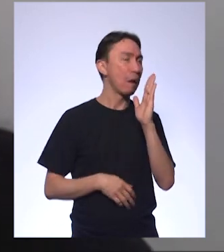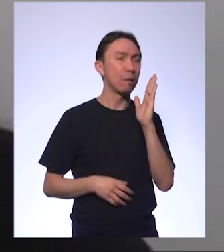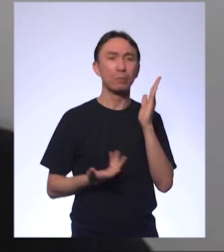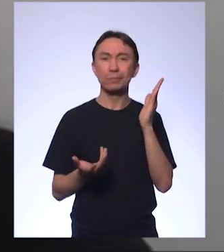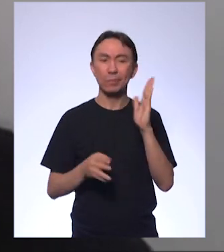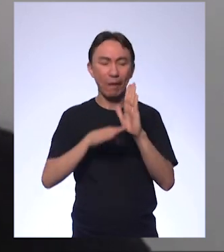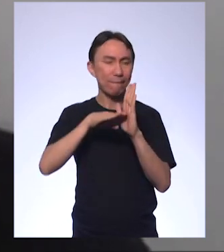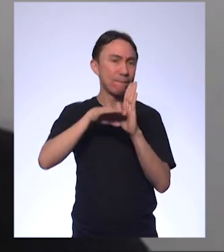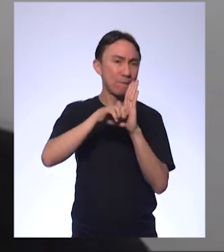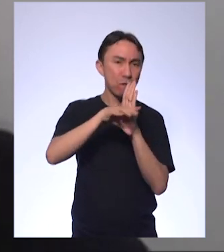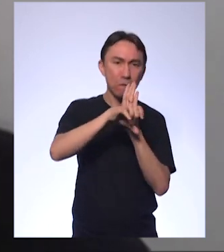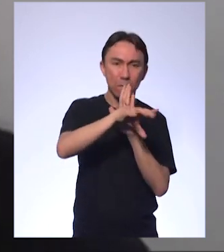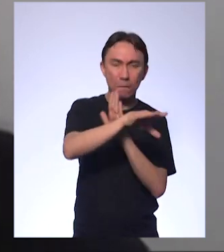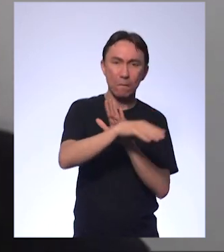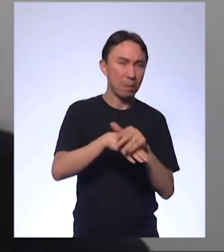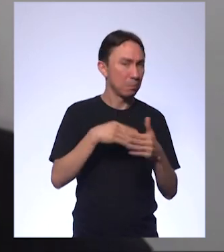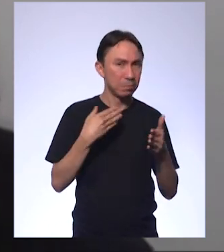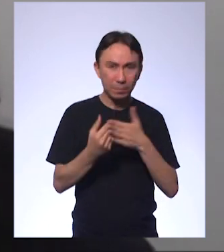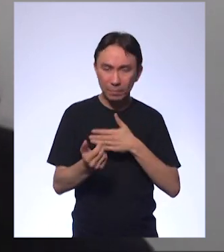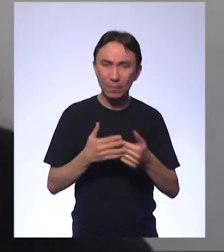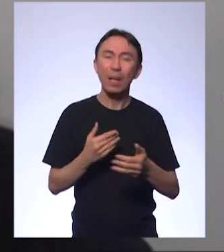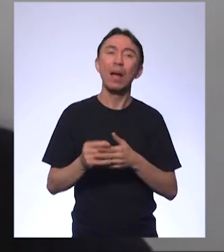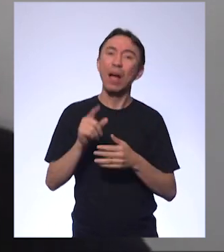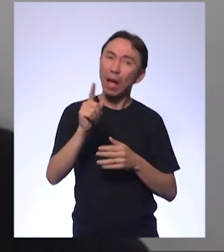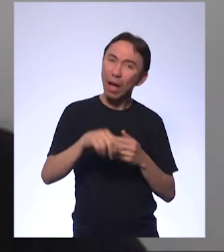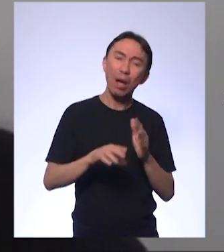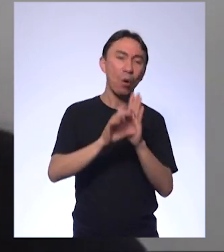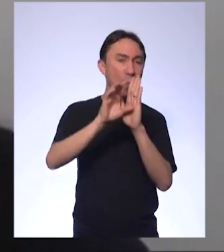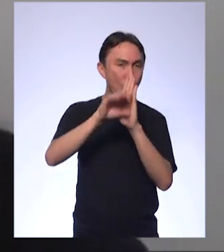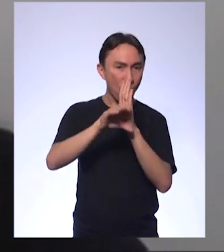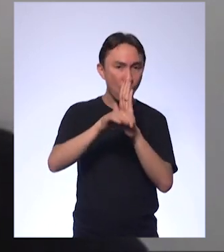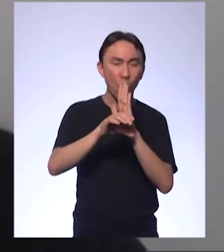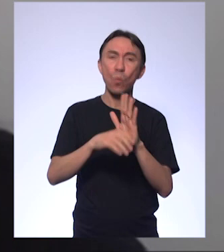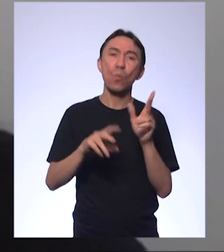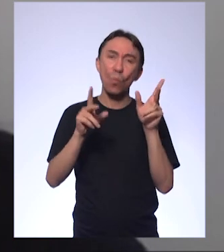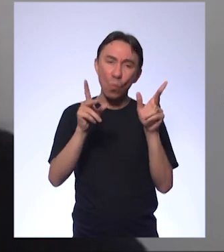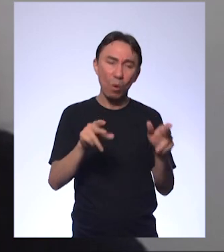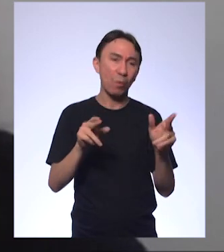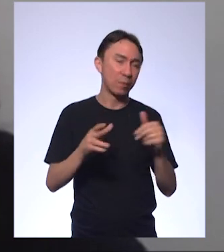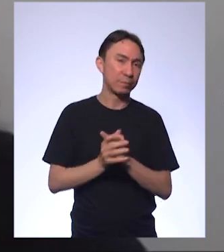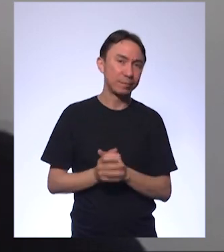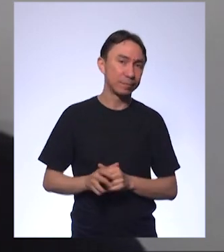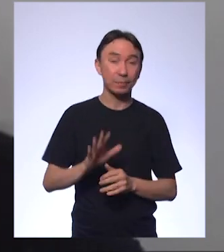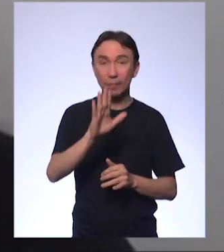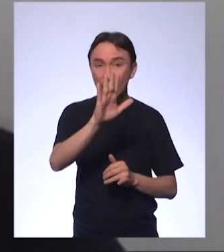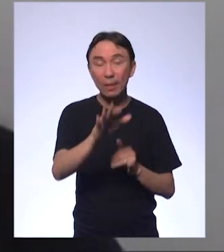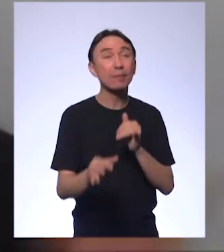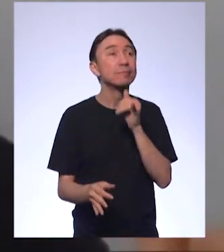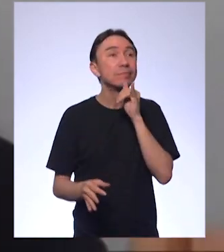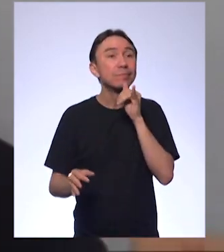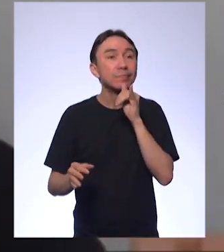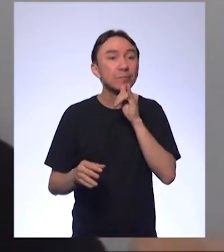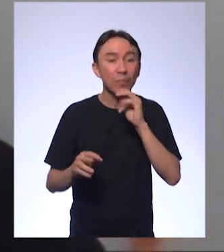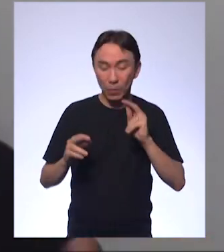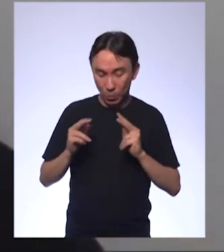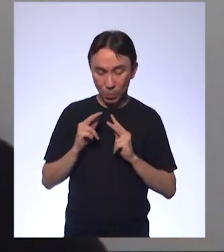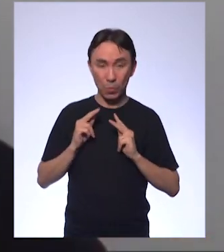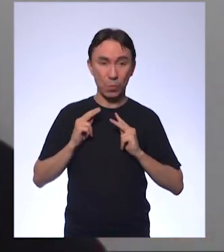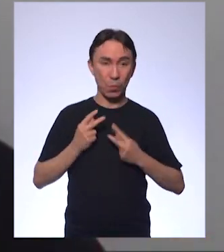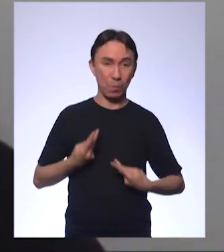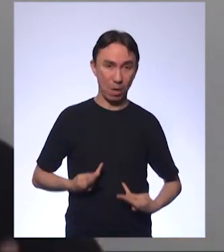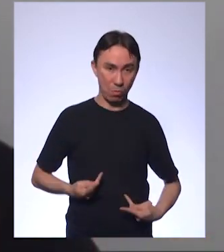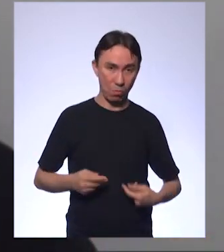mesmas questões, tá? Desses mesmos conceitos. Mas, por exemplo, se a gente for pensar na espécie humana, a gente tem mais de 30 mil